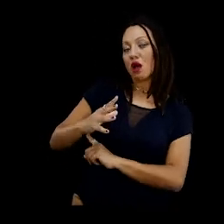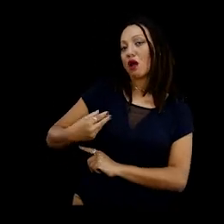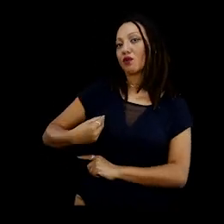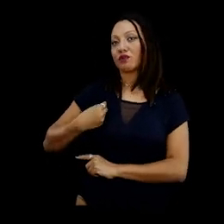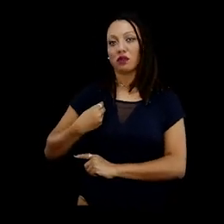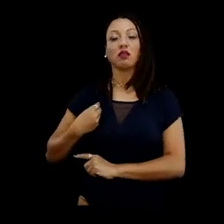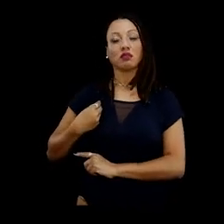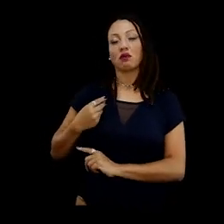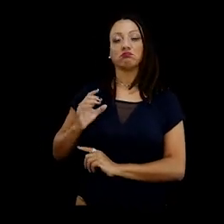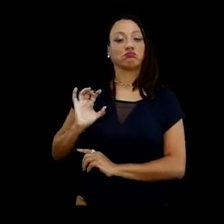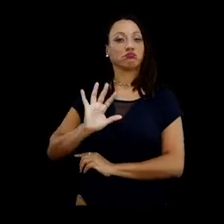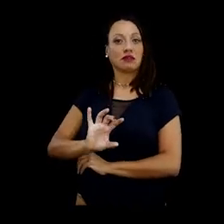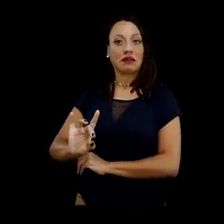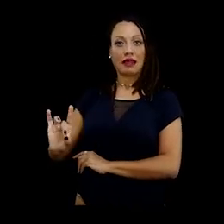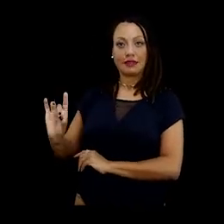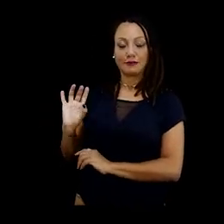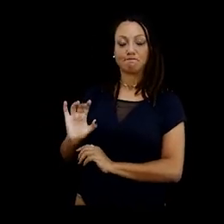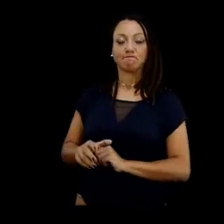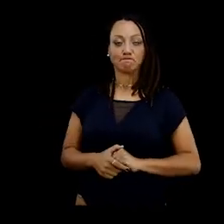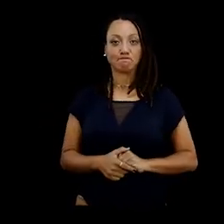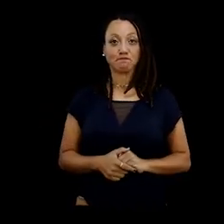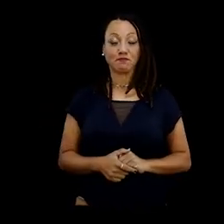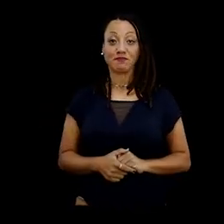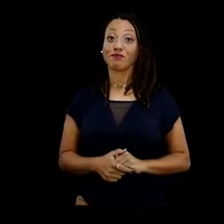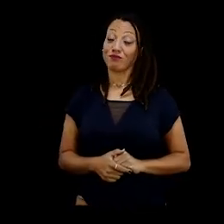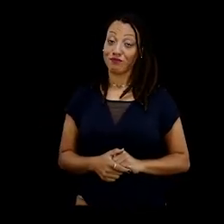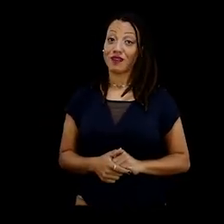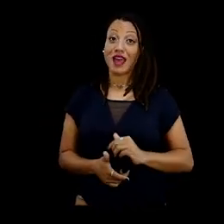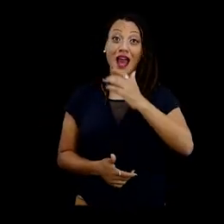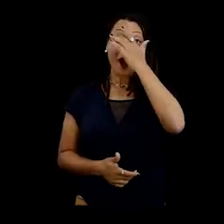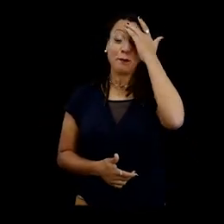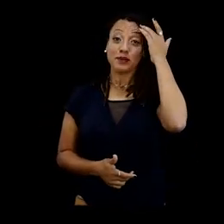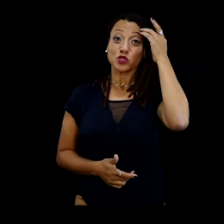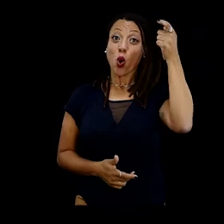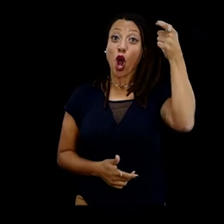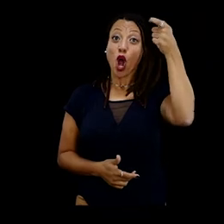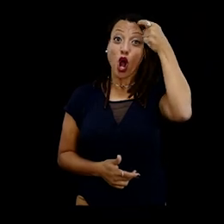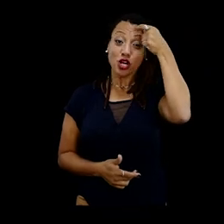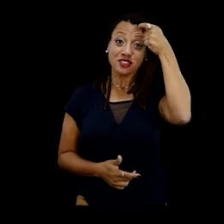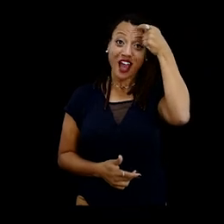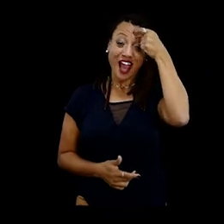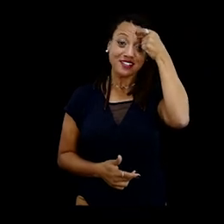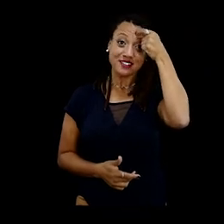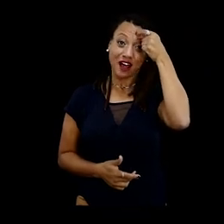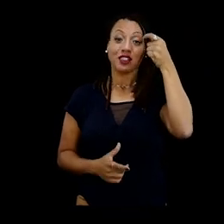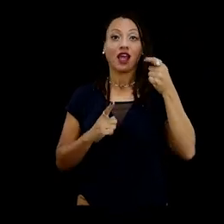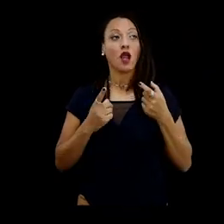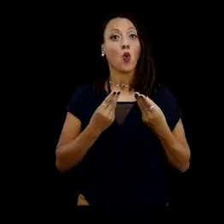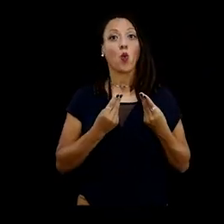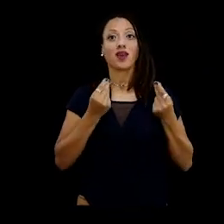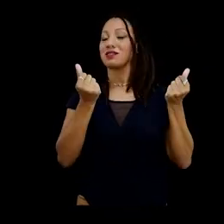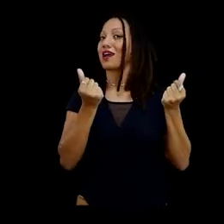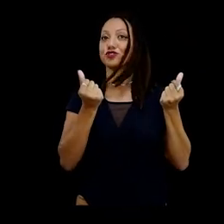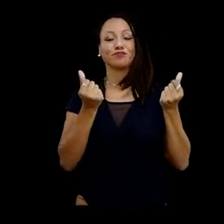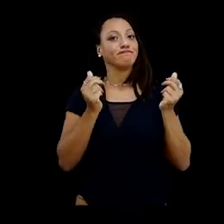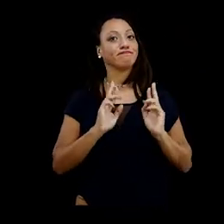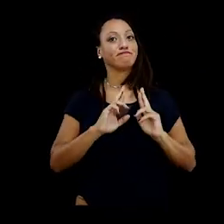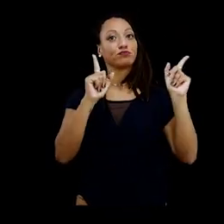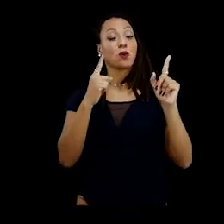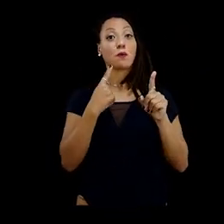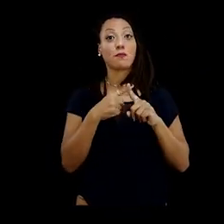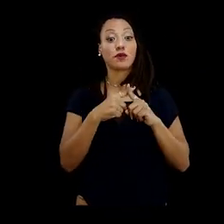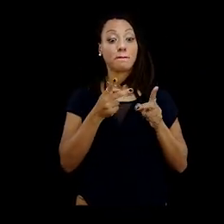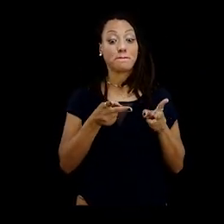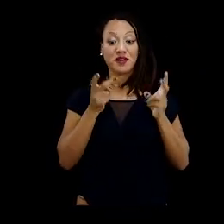A pessoa conscientizada, ela deu um salto qualidade. porque ela tem uma percepção da vida como